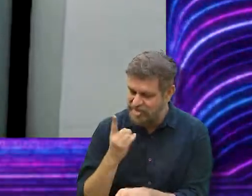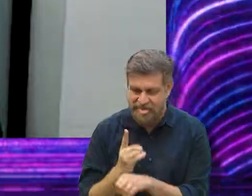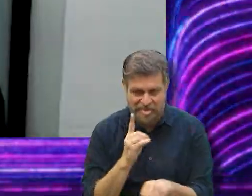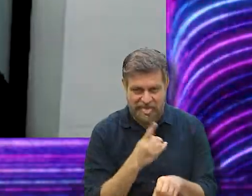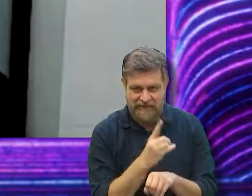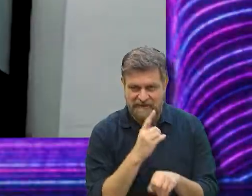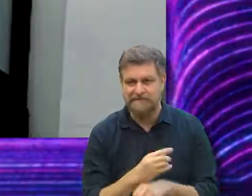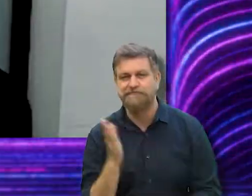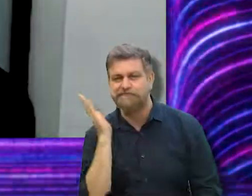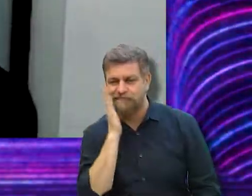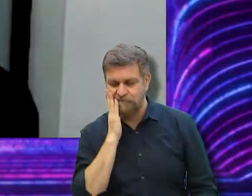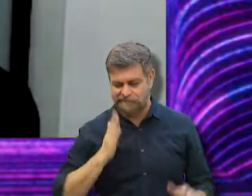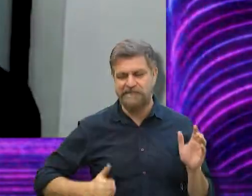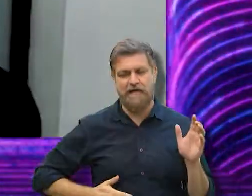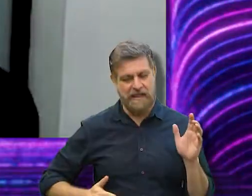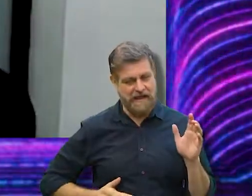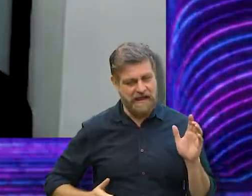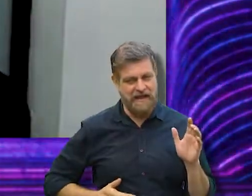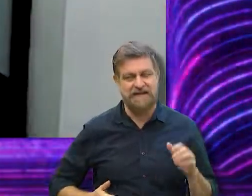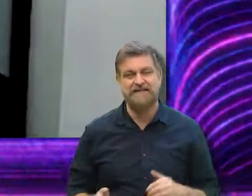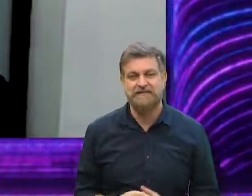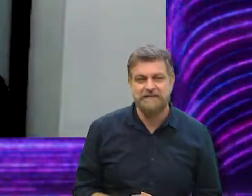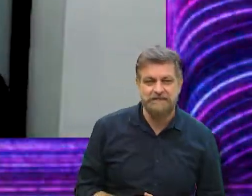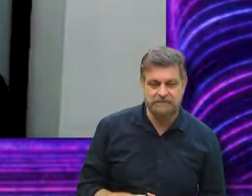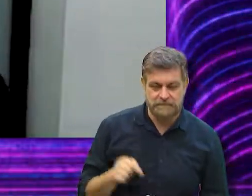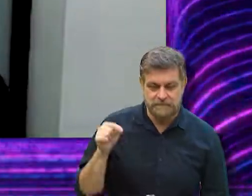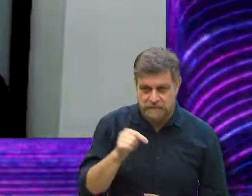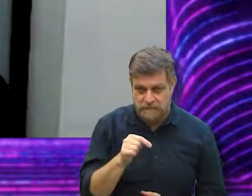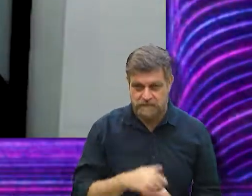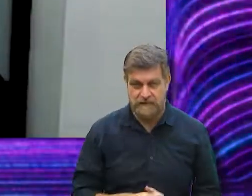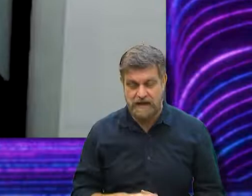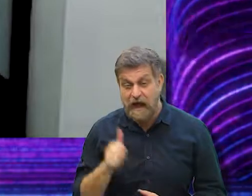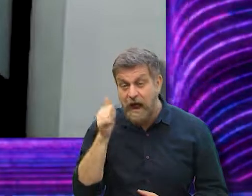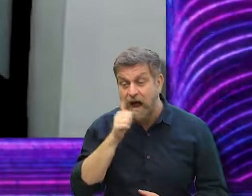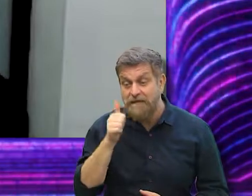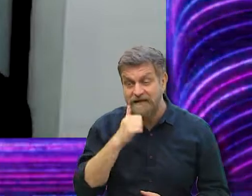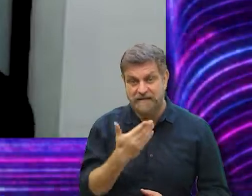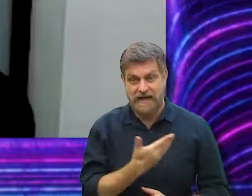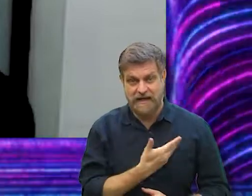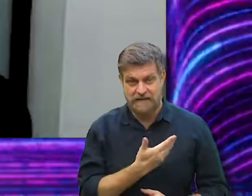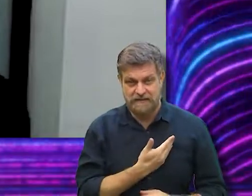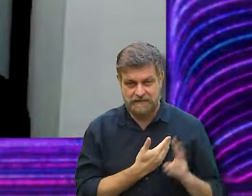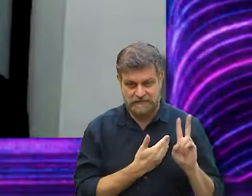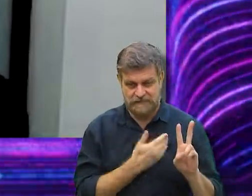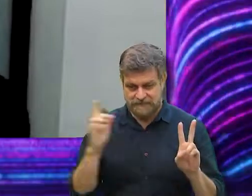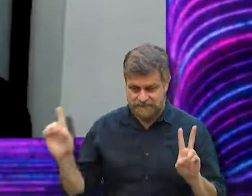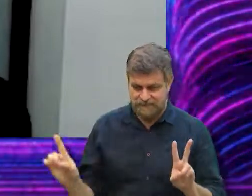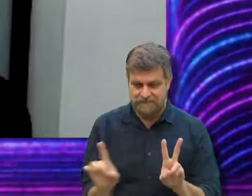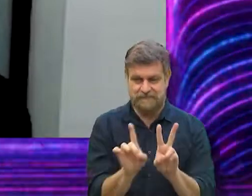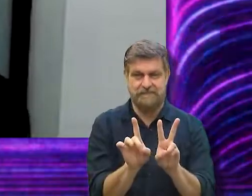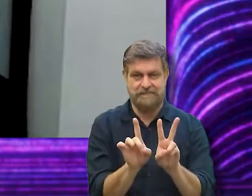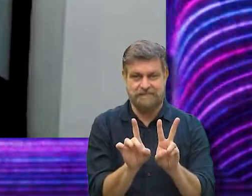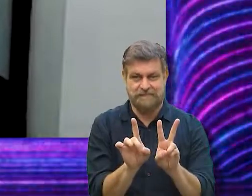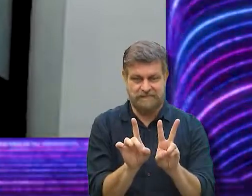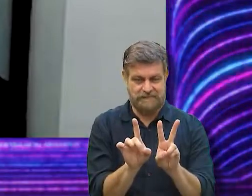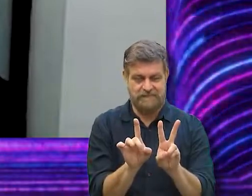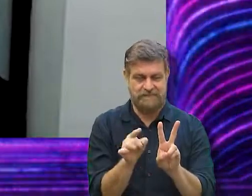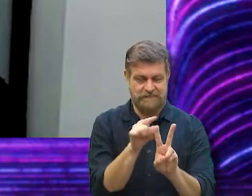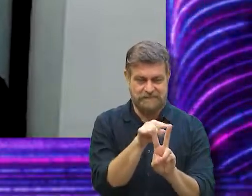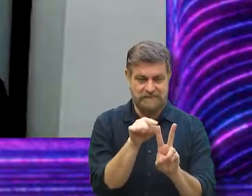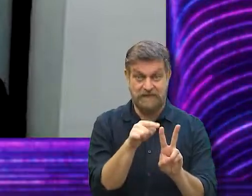humanos, os sacis pererês já são, né, o que a gente conhece, são travessos, adoram fazer